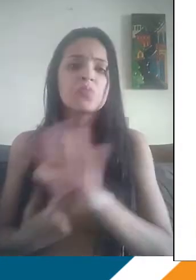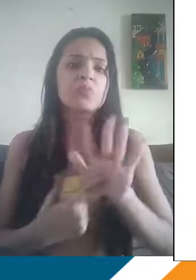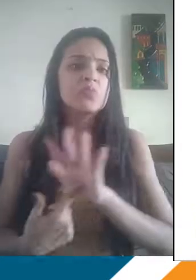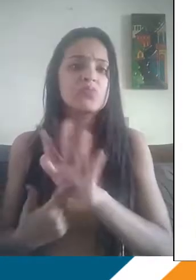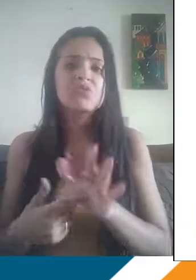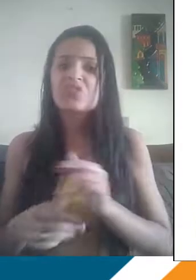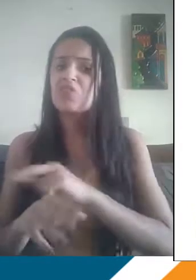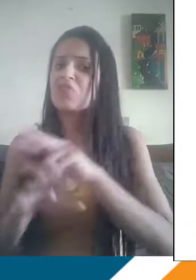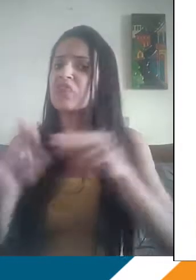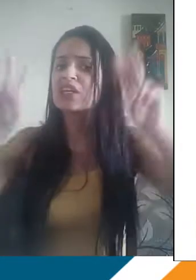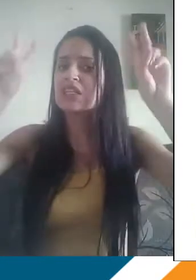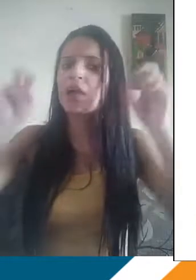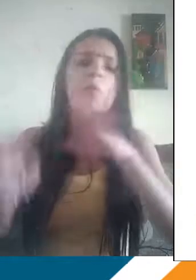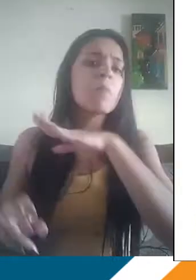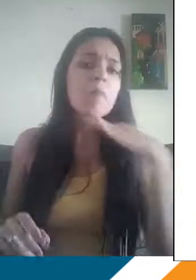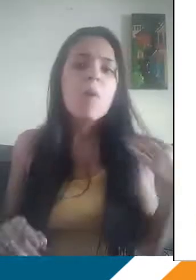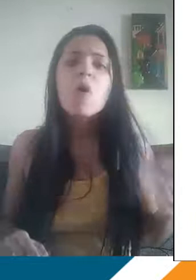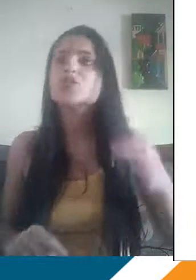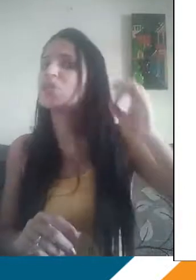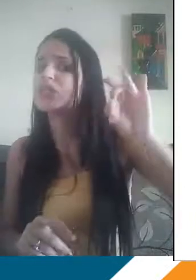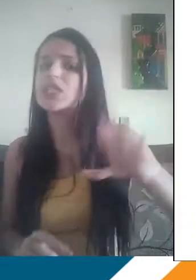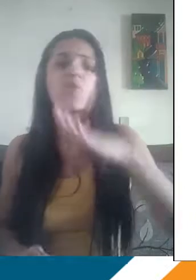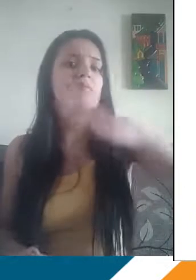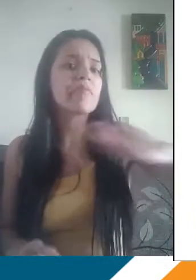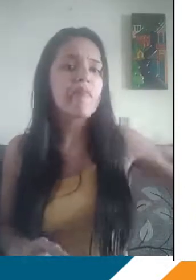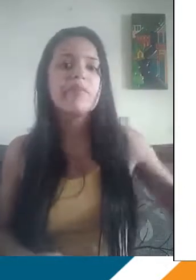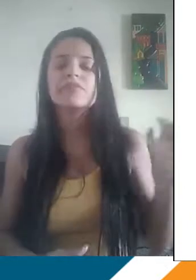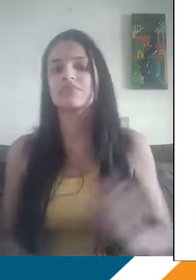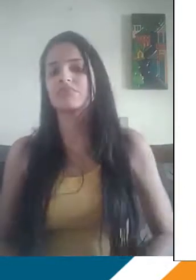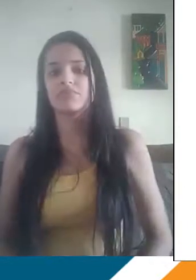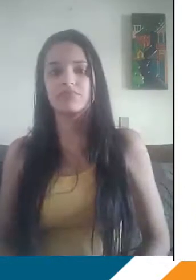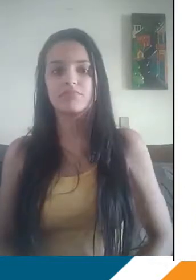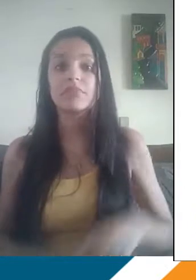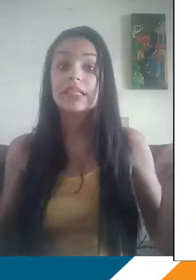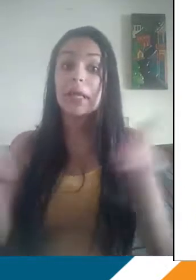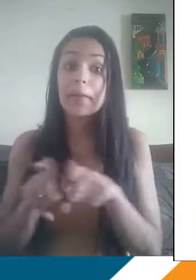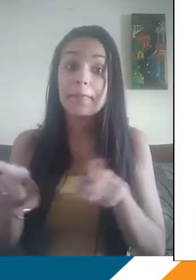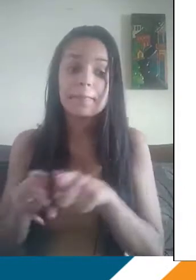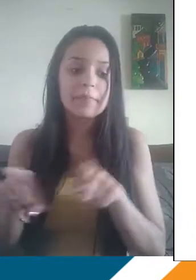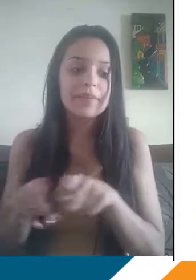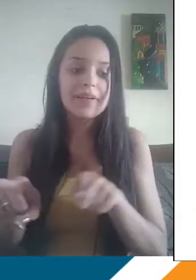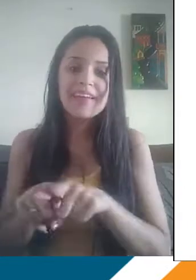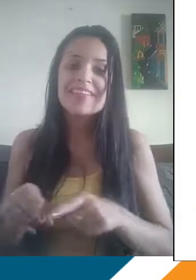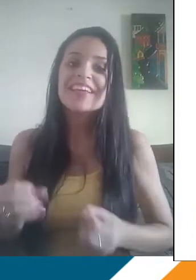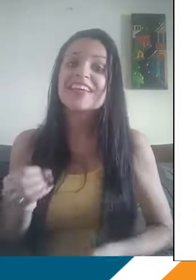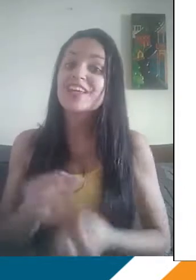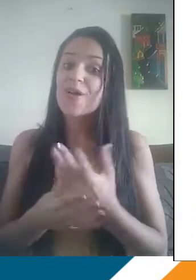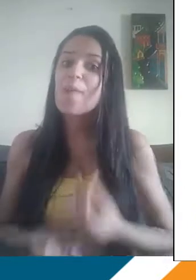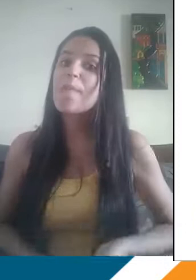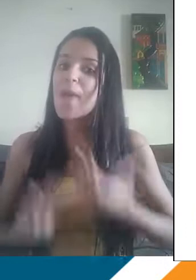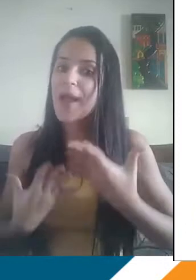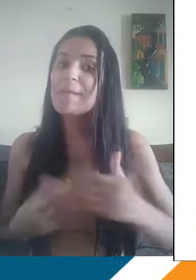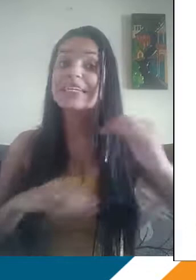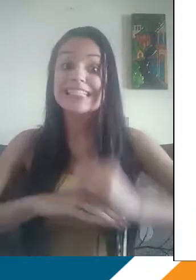como a morte, a solidão, a infância. Além disso, Bandeira é o autor do poema Os Sapos, que foi lido